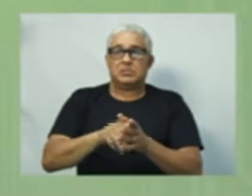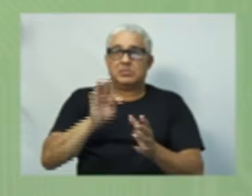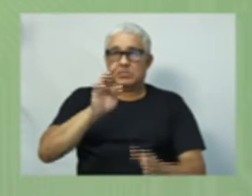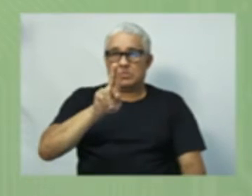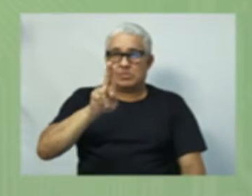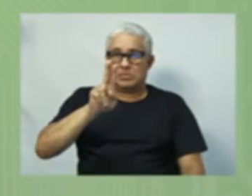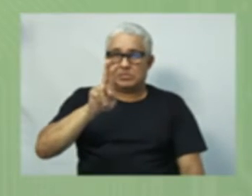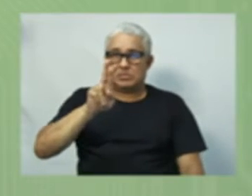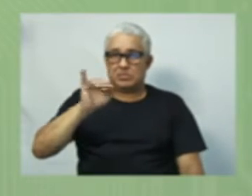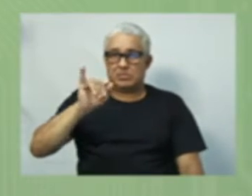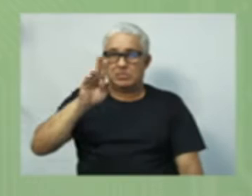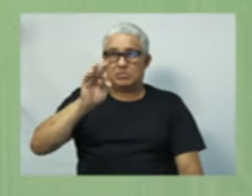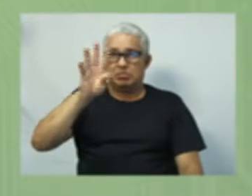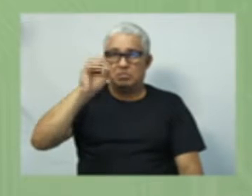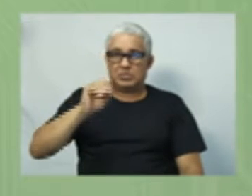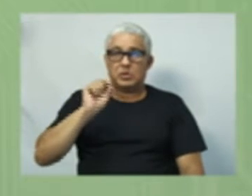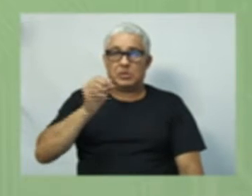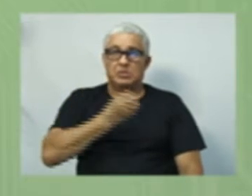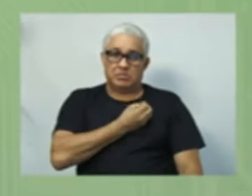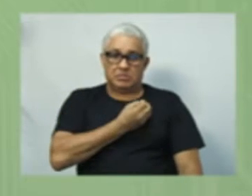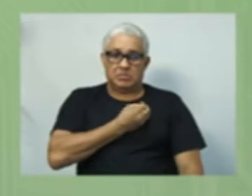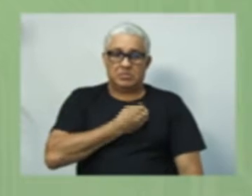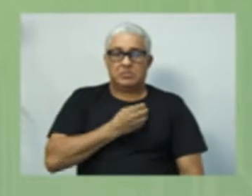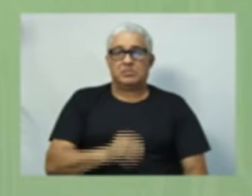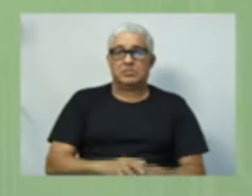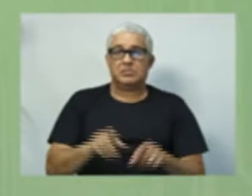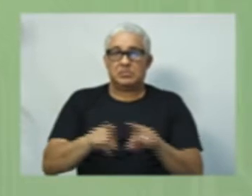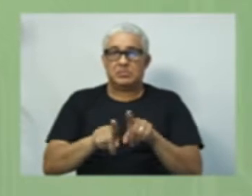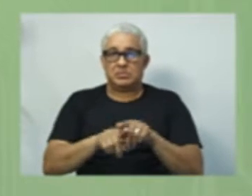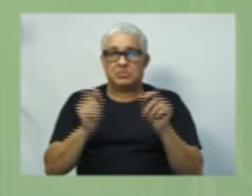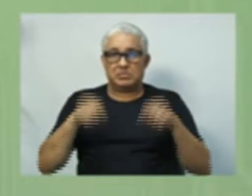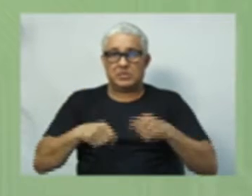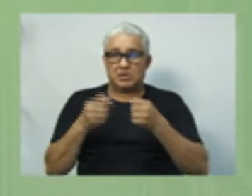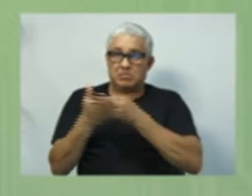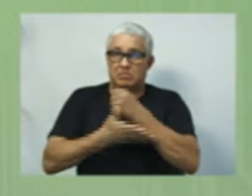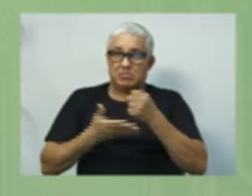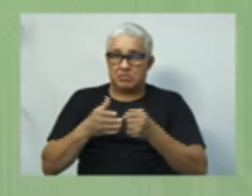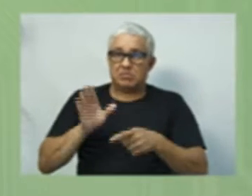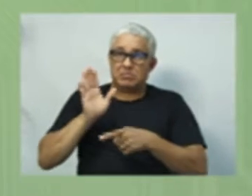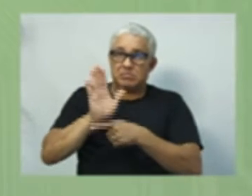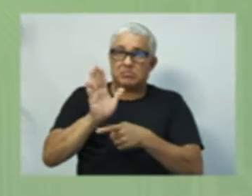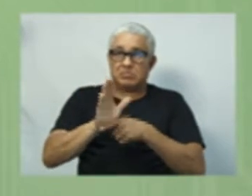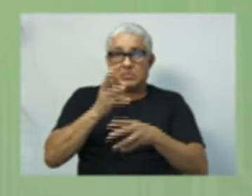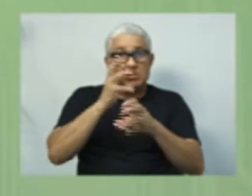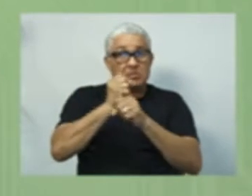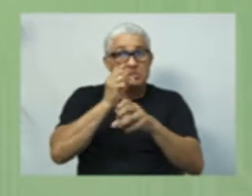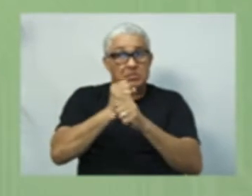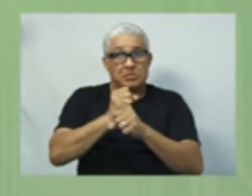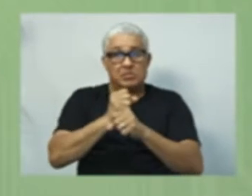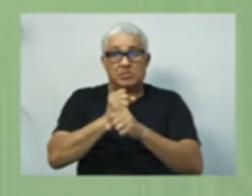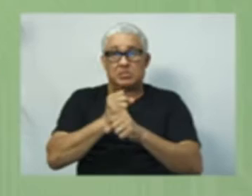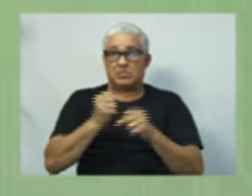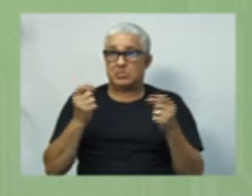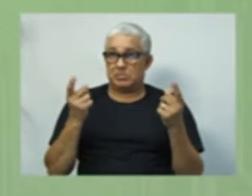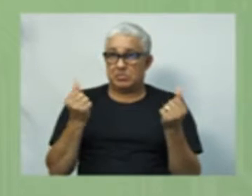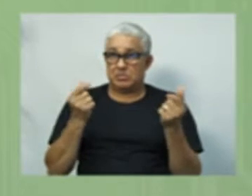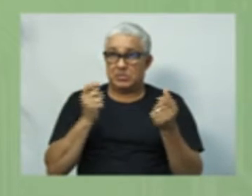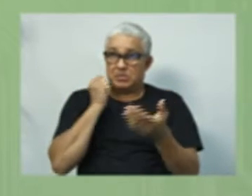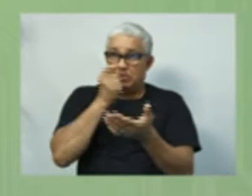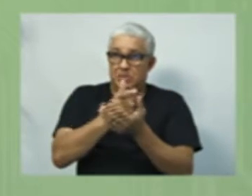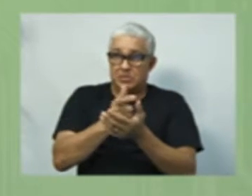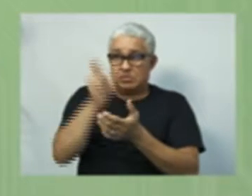que quantifica o fato gerador e que servirá de base para calcular o valor a ser pago